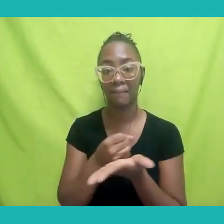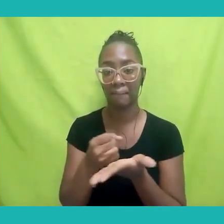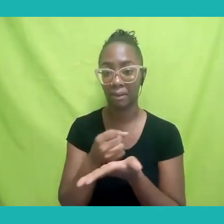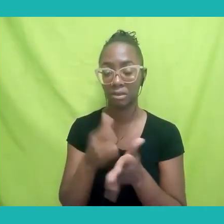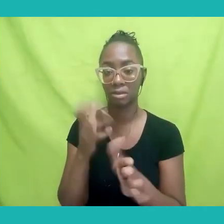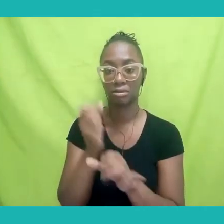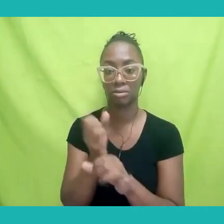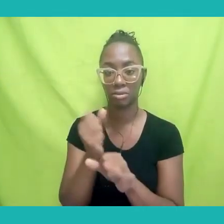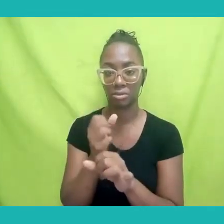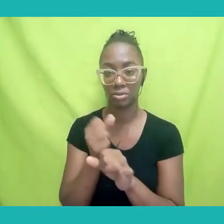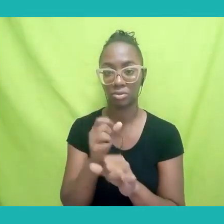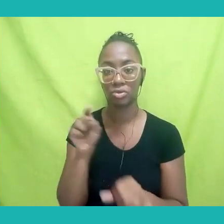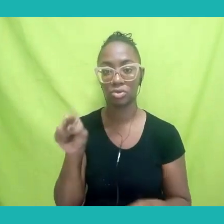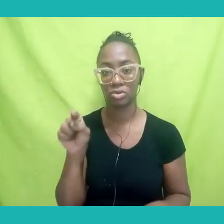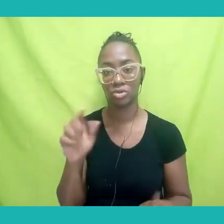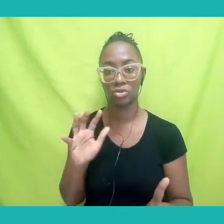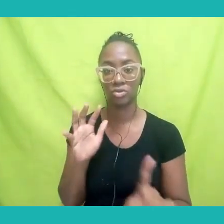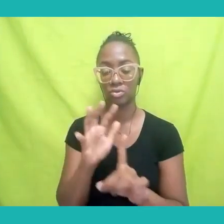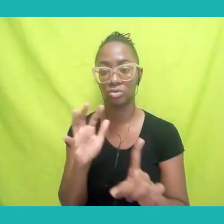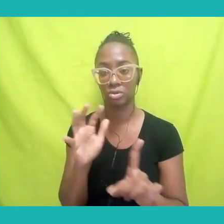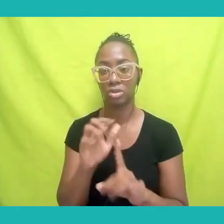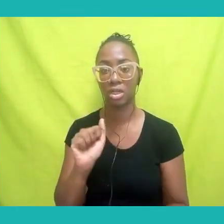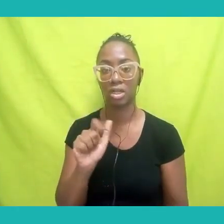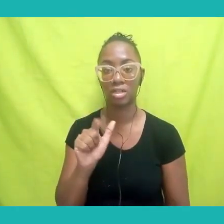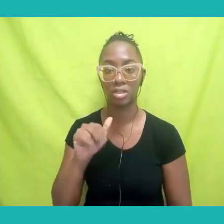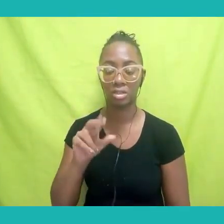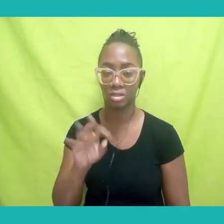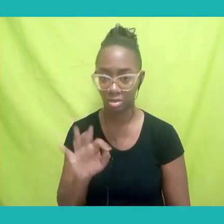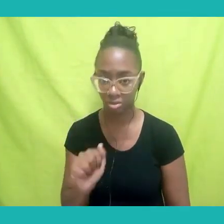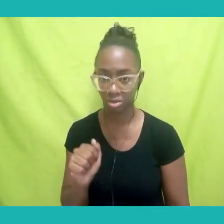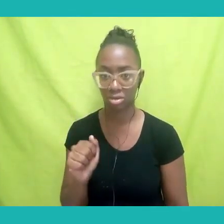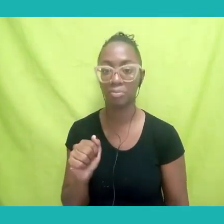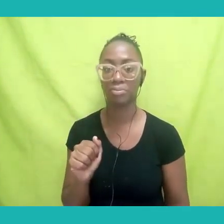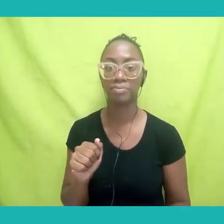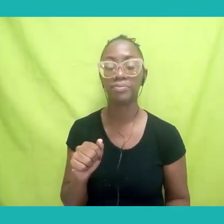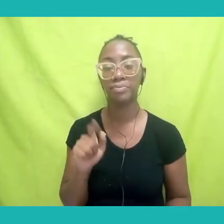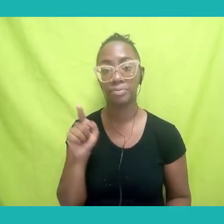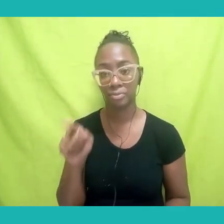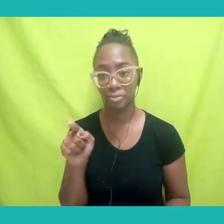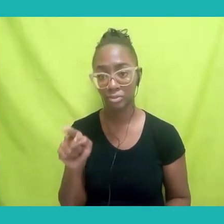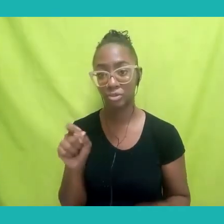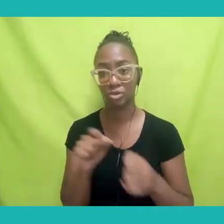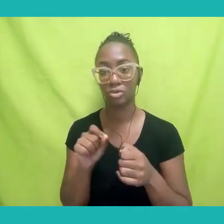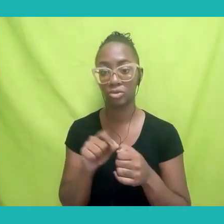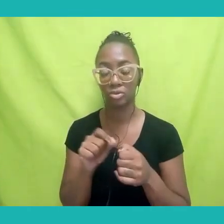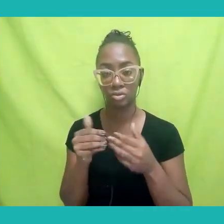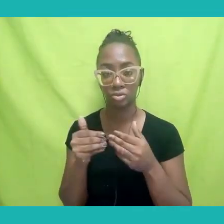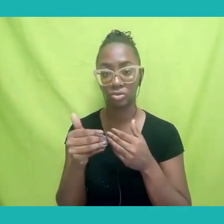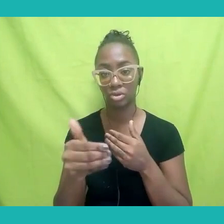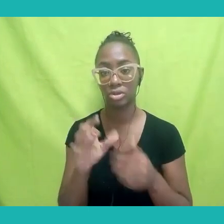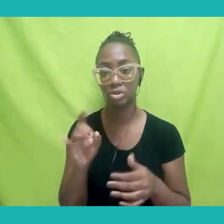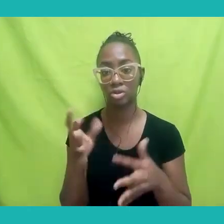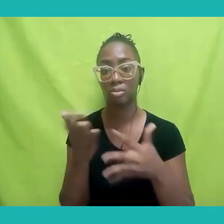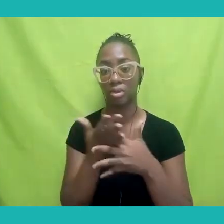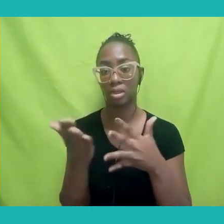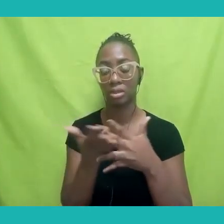sobre a qual incidirá a sua alíquota de contribuição, ela será composta somente pelas parcelas que